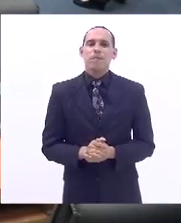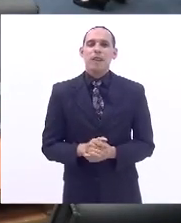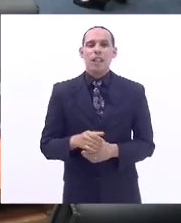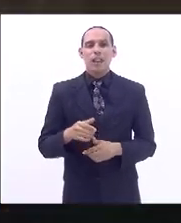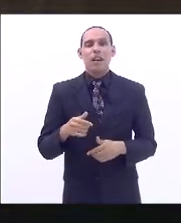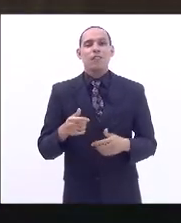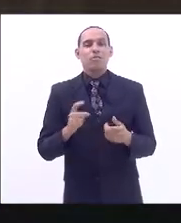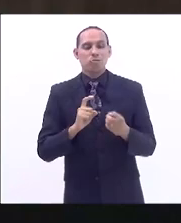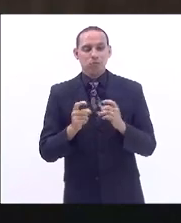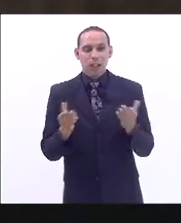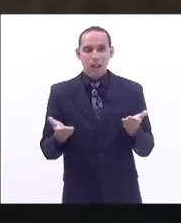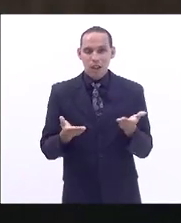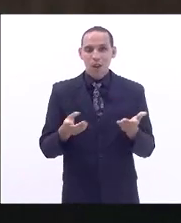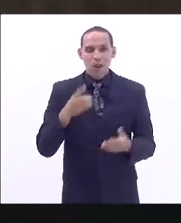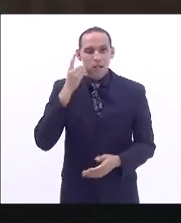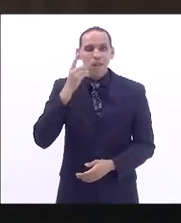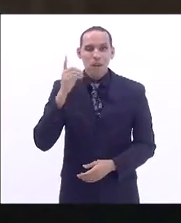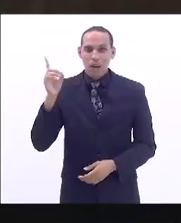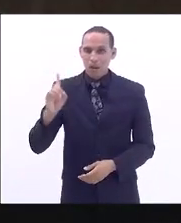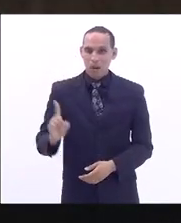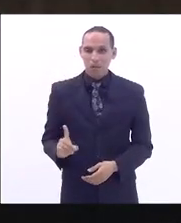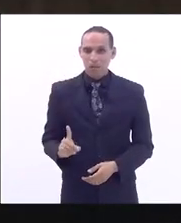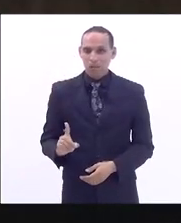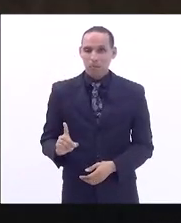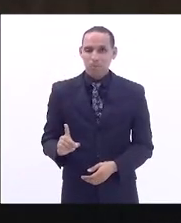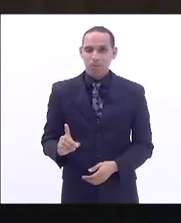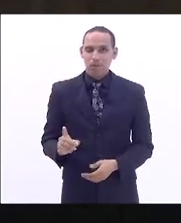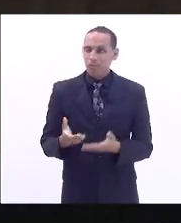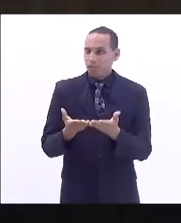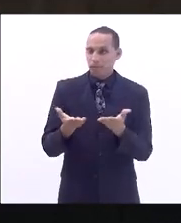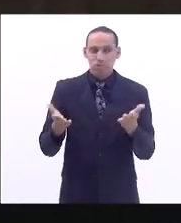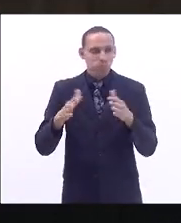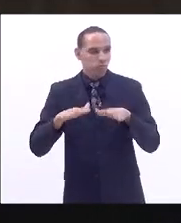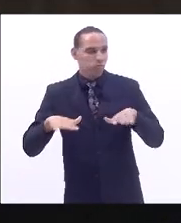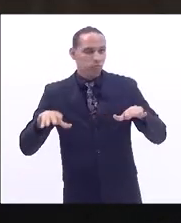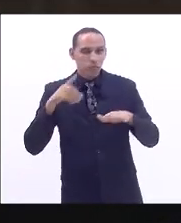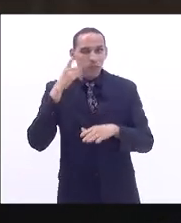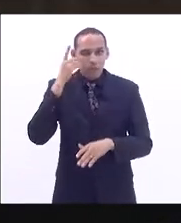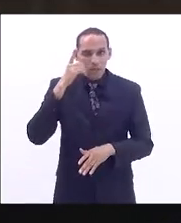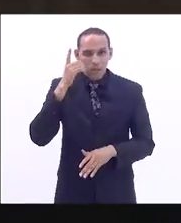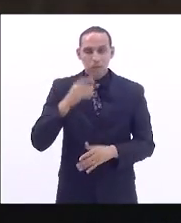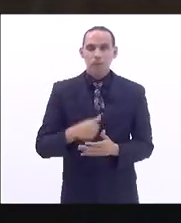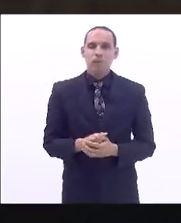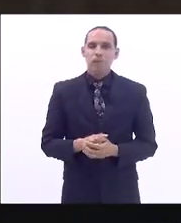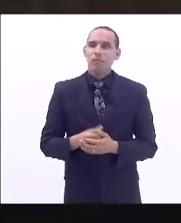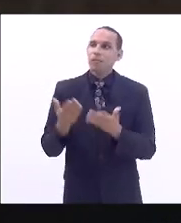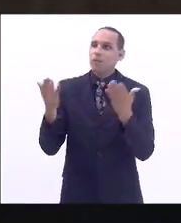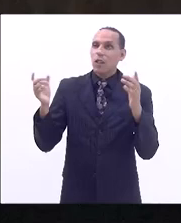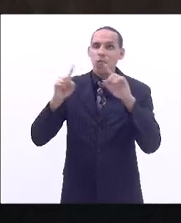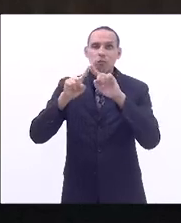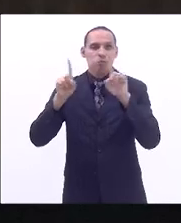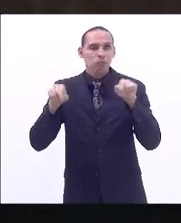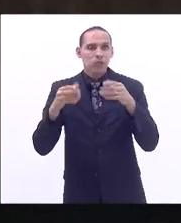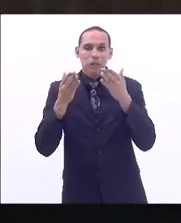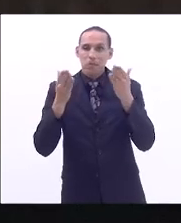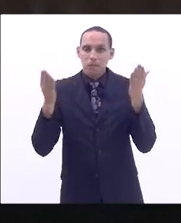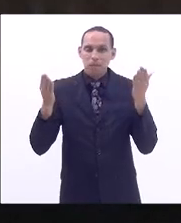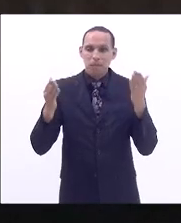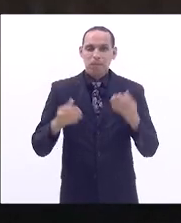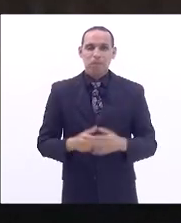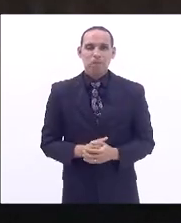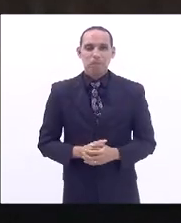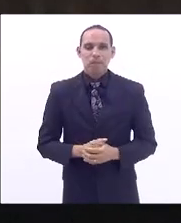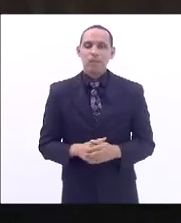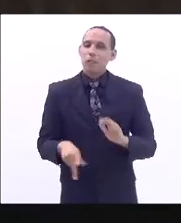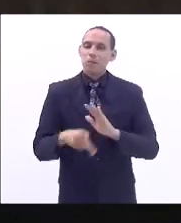Nobre Deputado a Dani Monteiro Que horas é postado senhores deputados servidores e servidoras